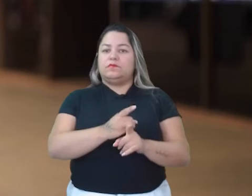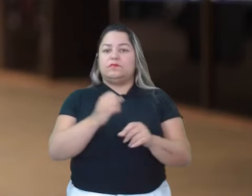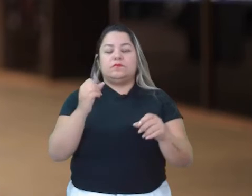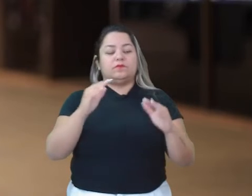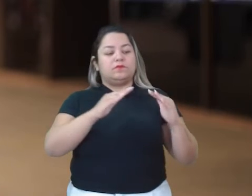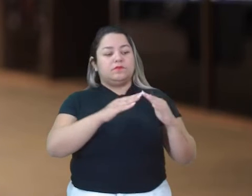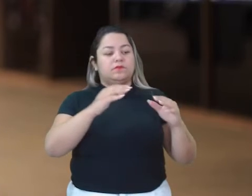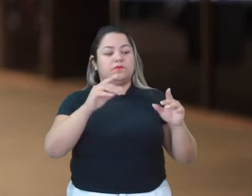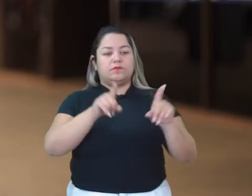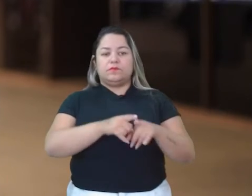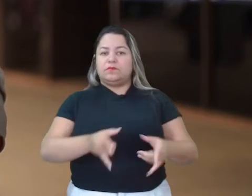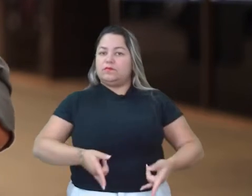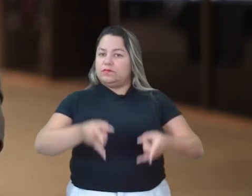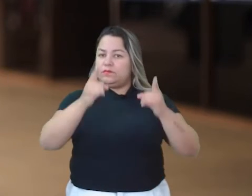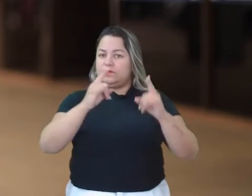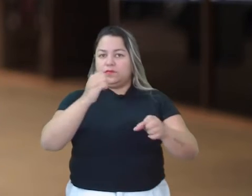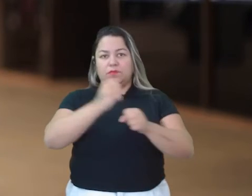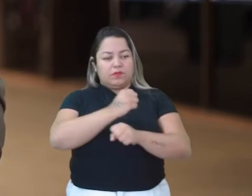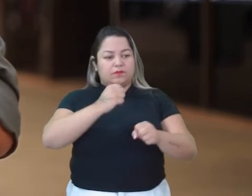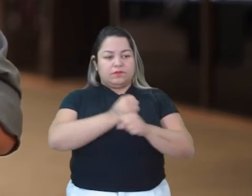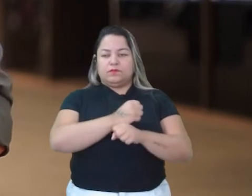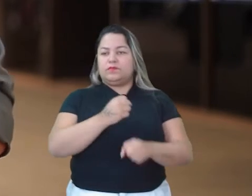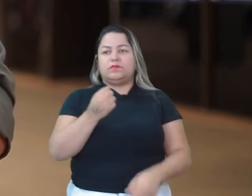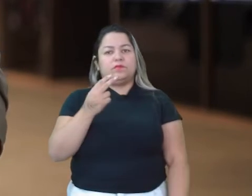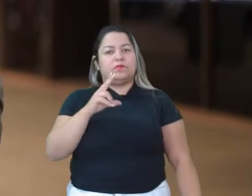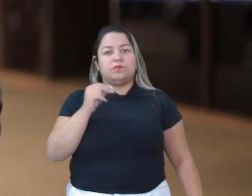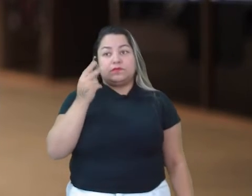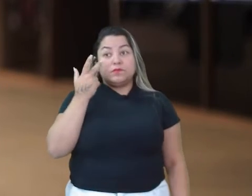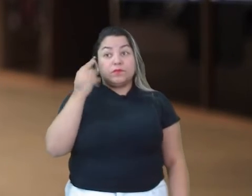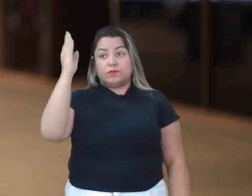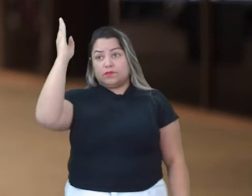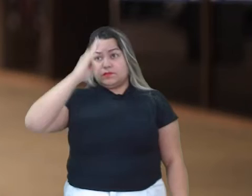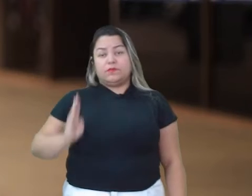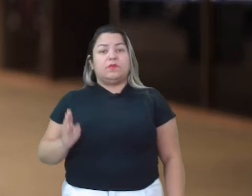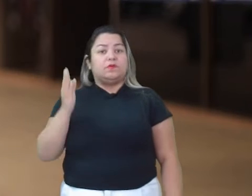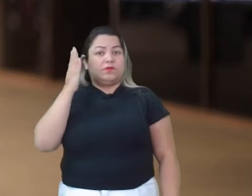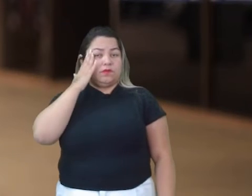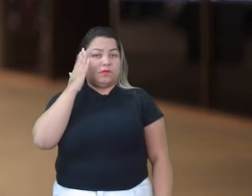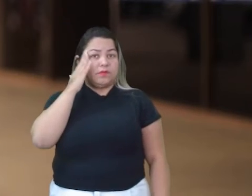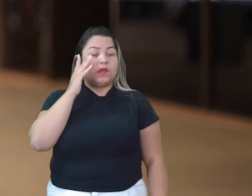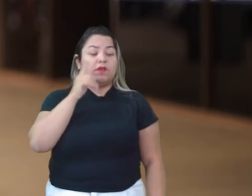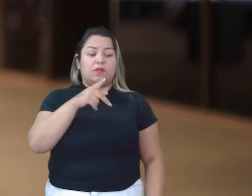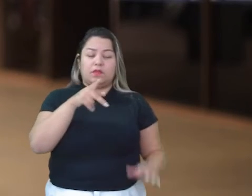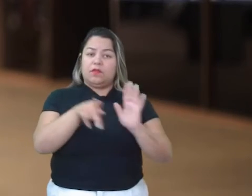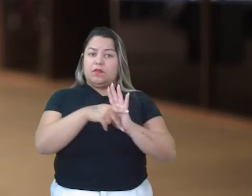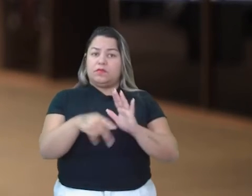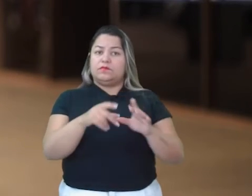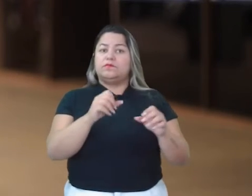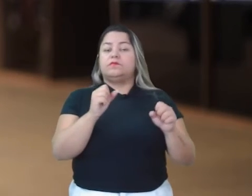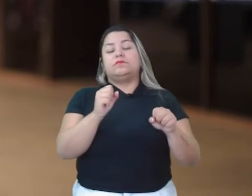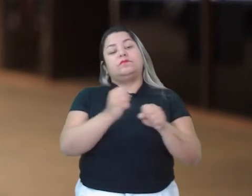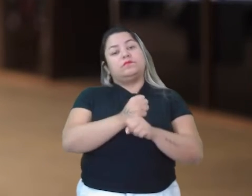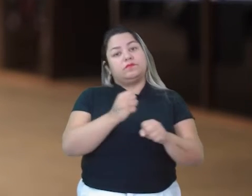sendo construído, por exemplo, o que não tem sido incomum na maior parte do Brasil, saiba que aquela obra faz parte